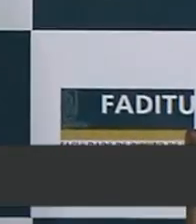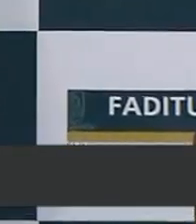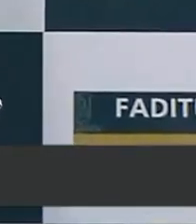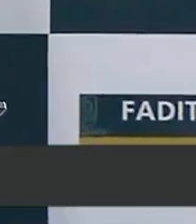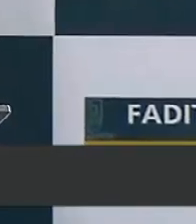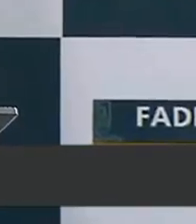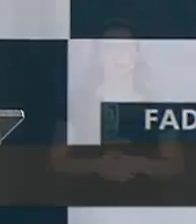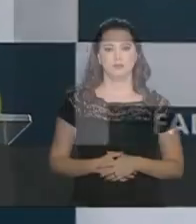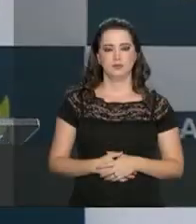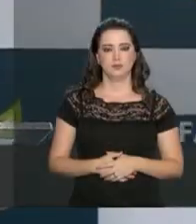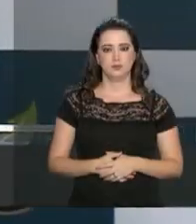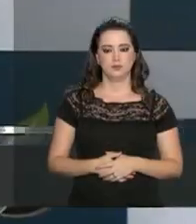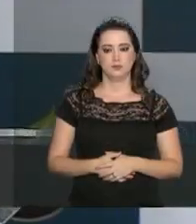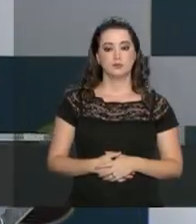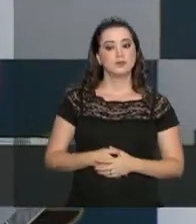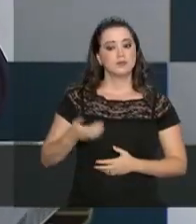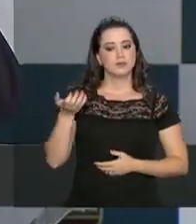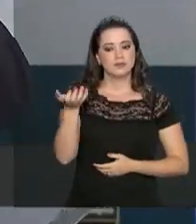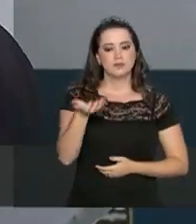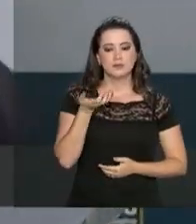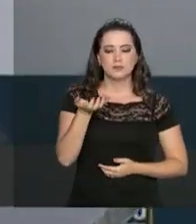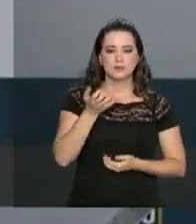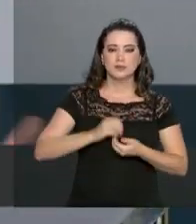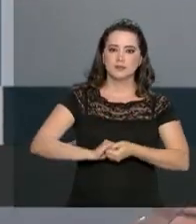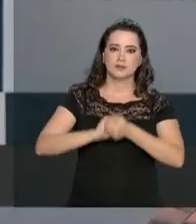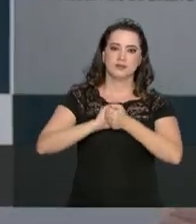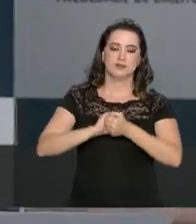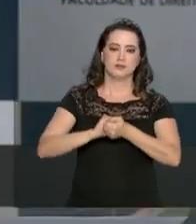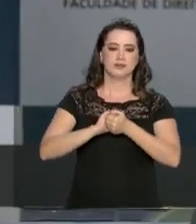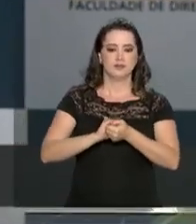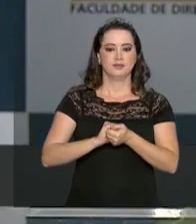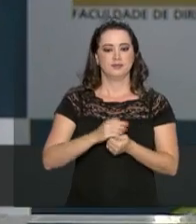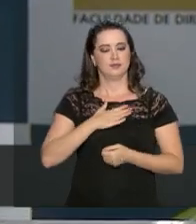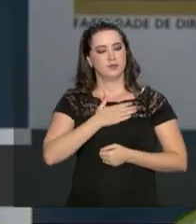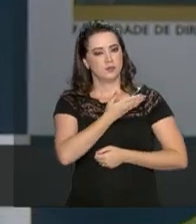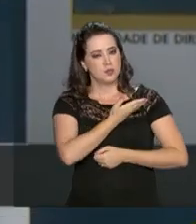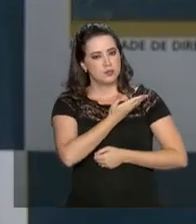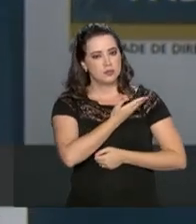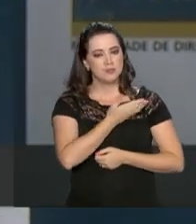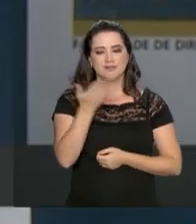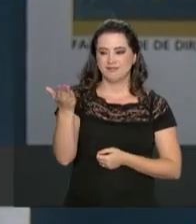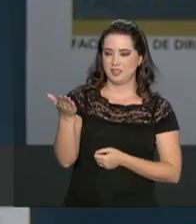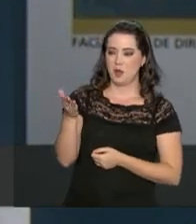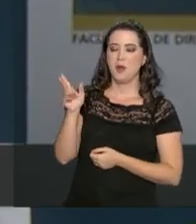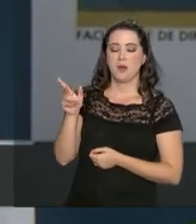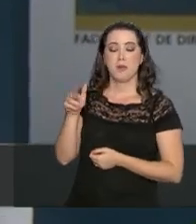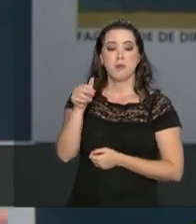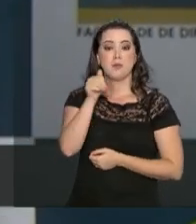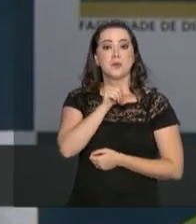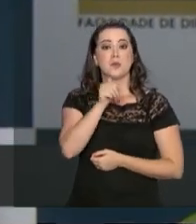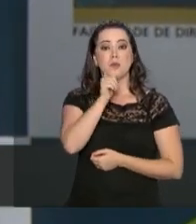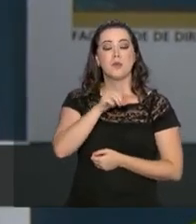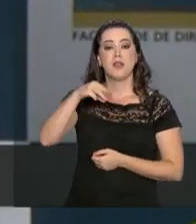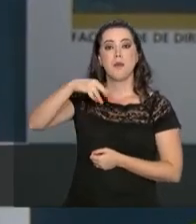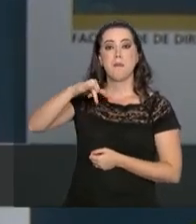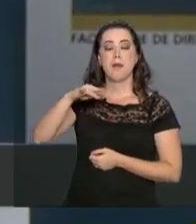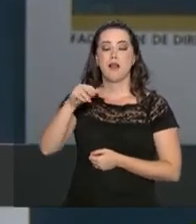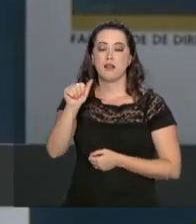quero cumprimentar os meus amigos, né, Maria Lúcia, o